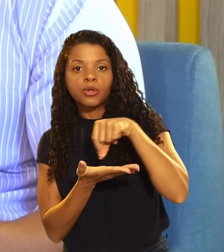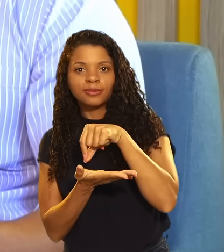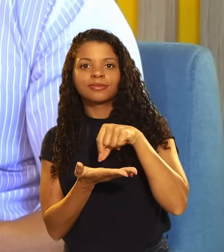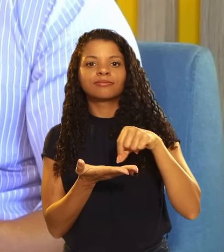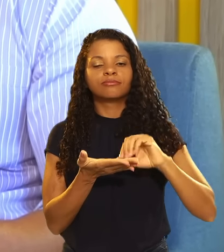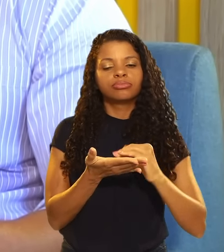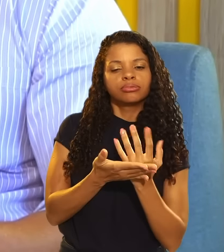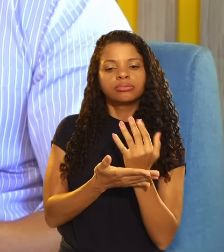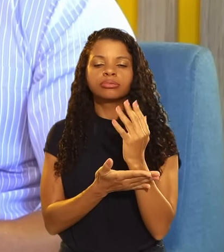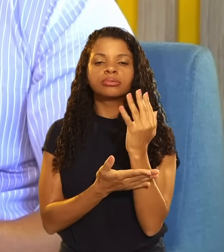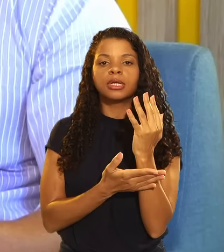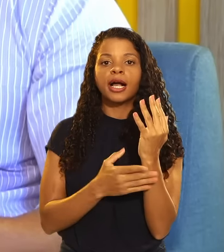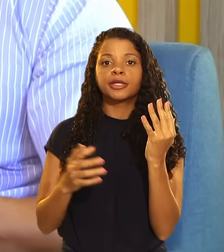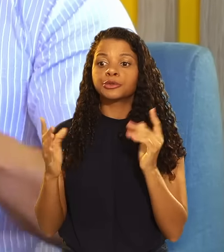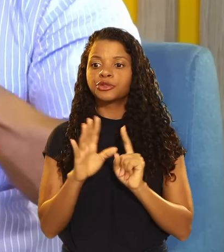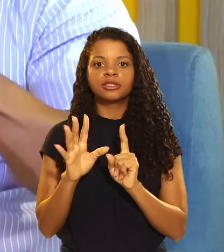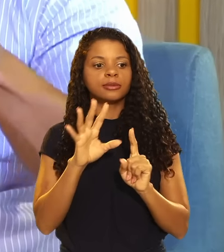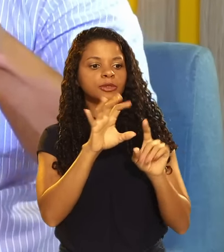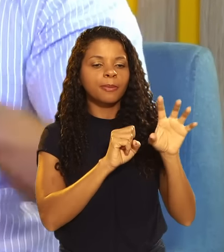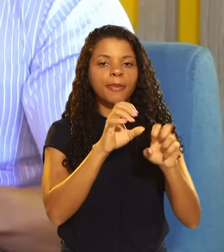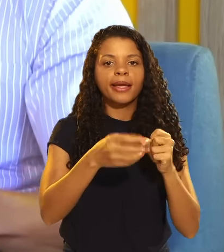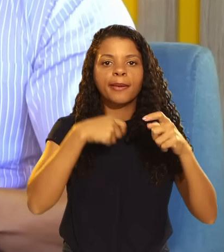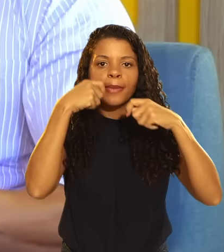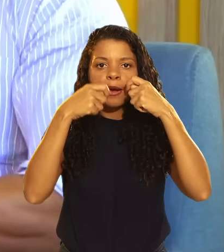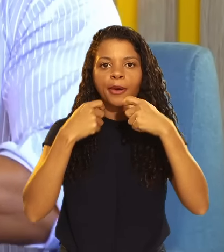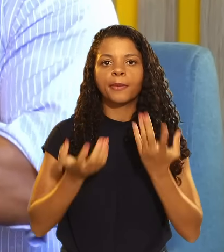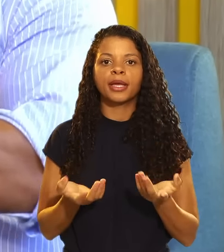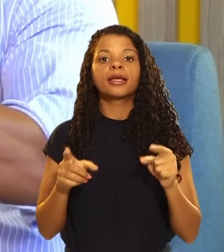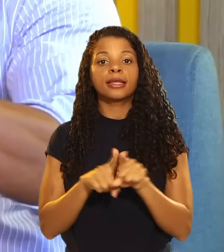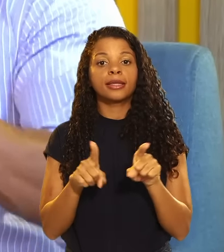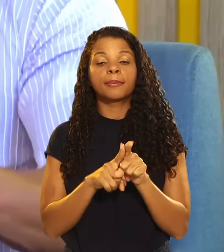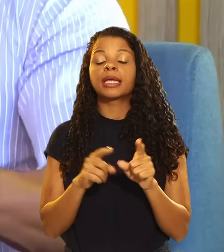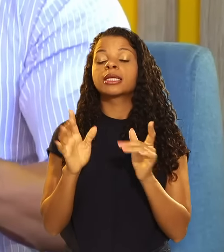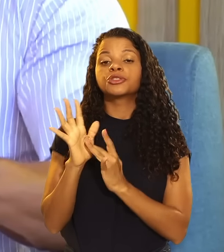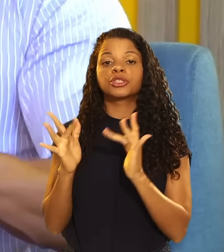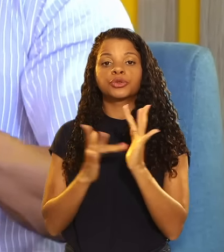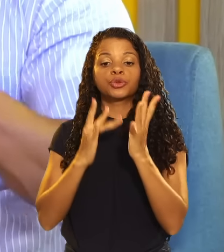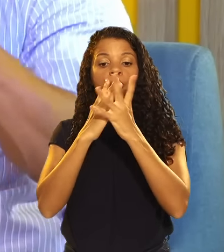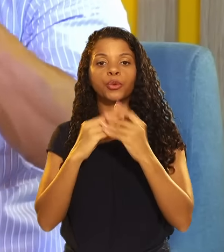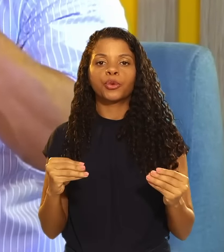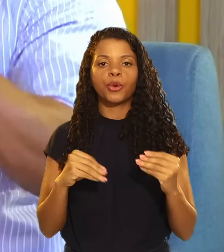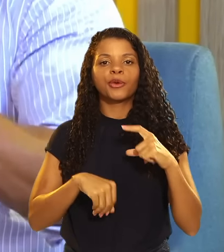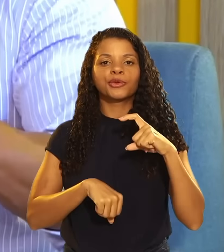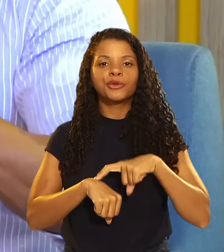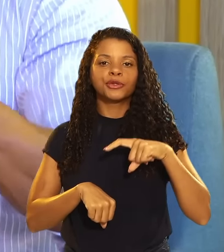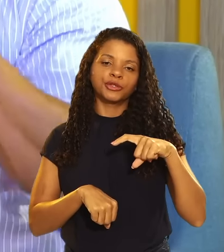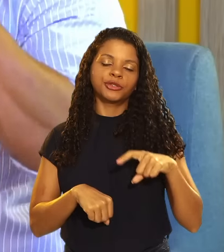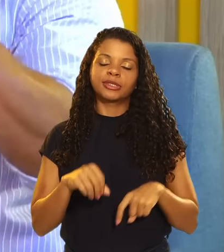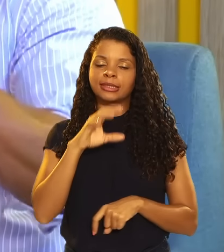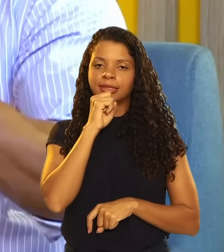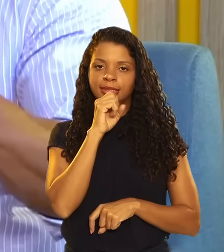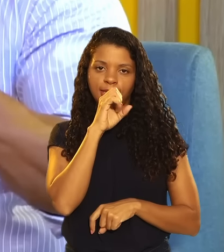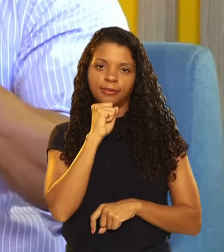no sábado e passaremos também quando Jesus cura no sábado. São histórias importantes que vão trazer um contexto e nós